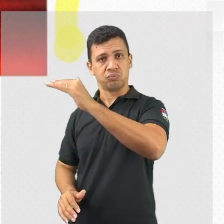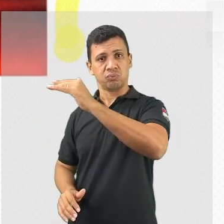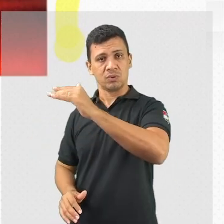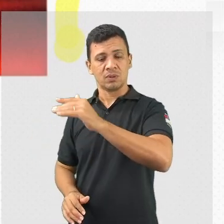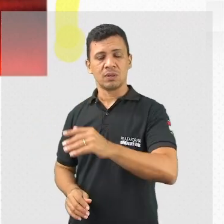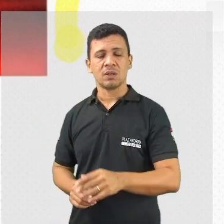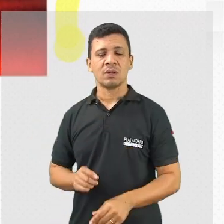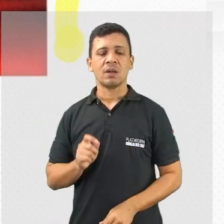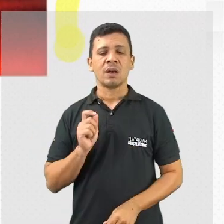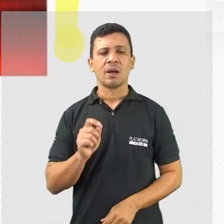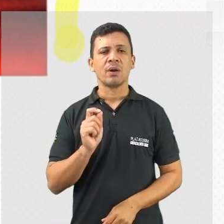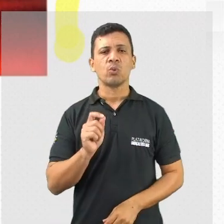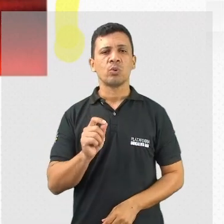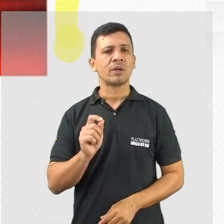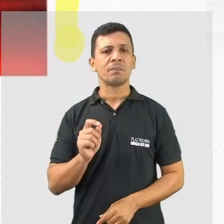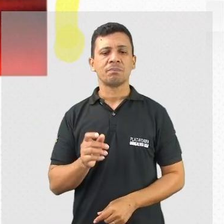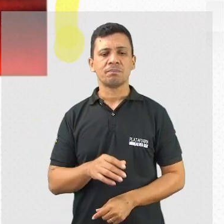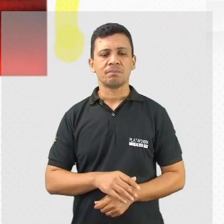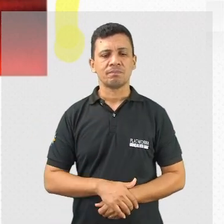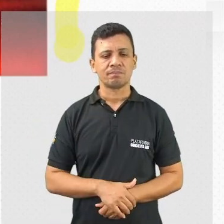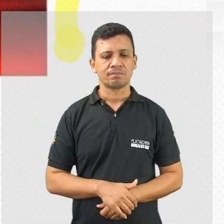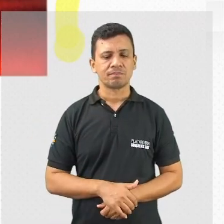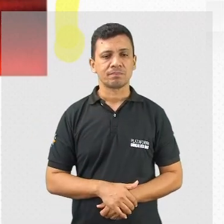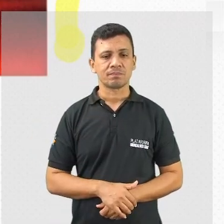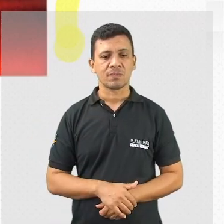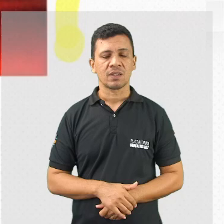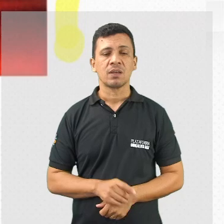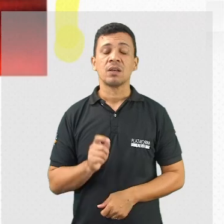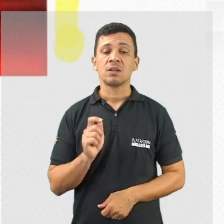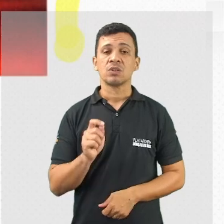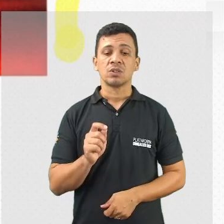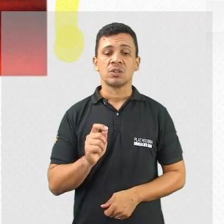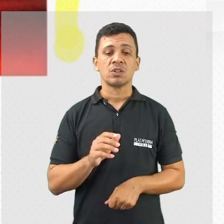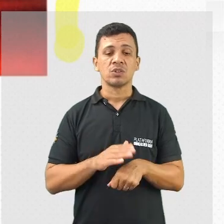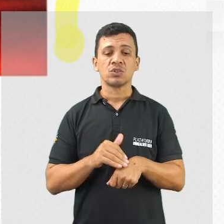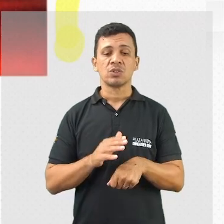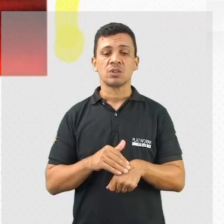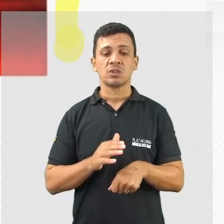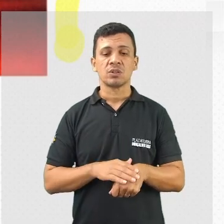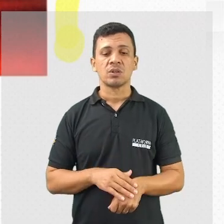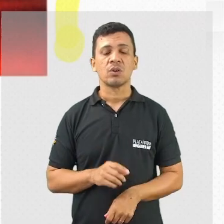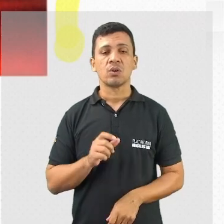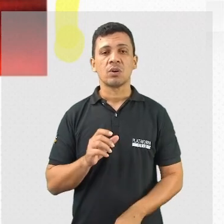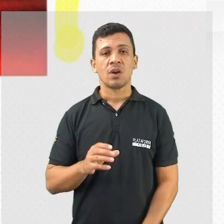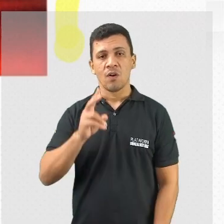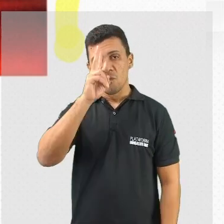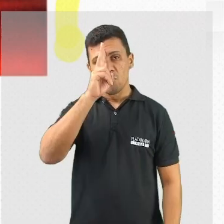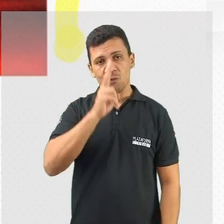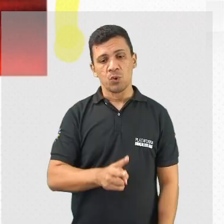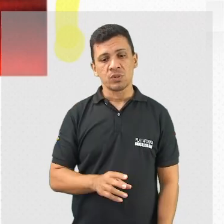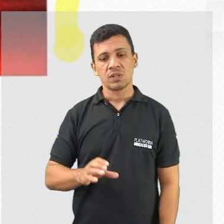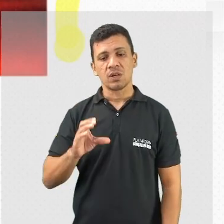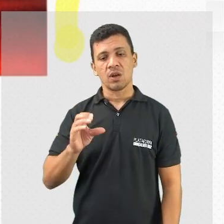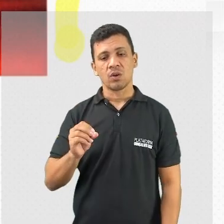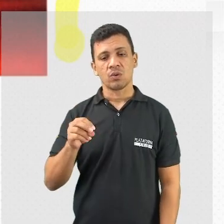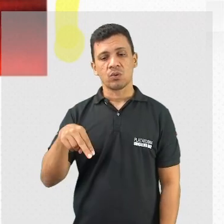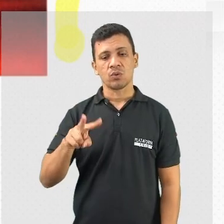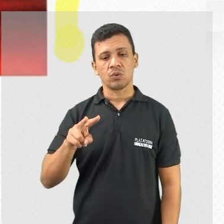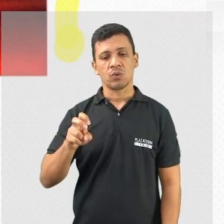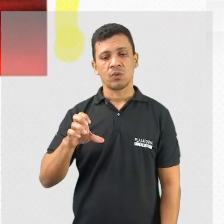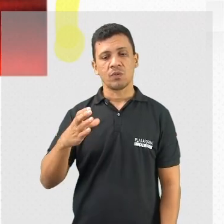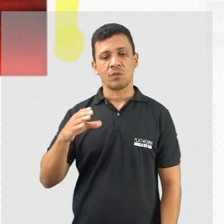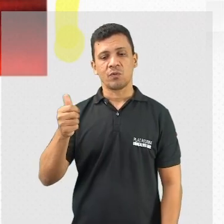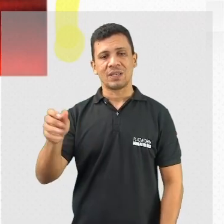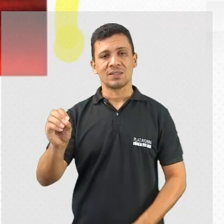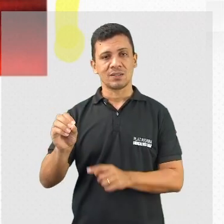fazer aqui o desenho bem aqui. Não está aparecendo? Tá? A isso nós chamamos de correntes ou forças de convecção. São